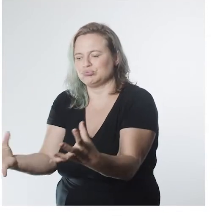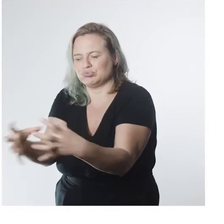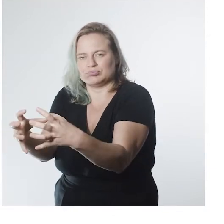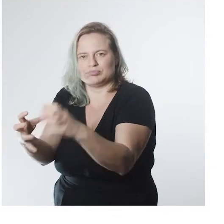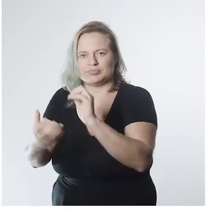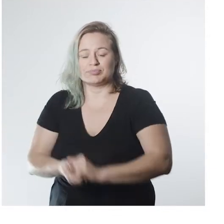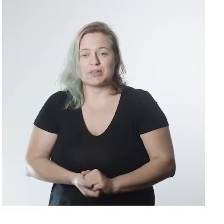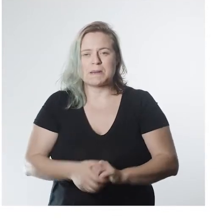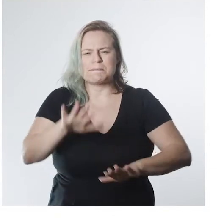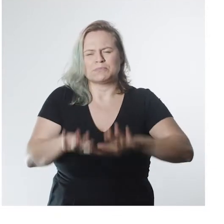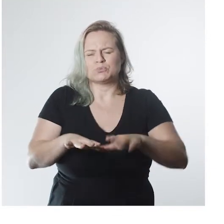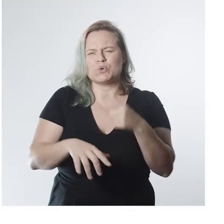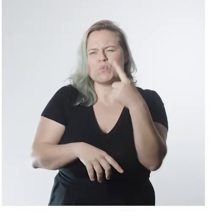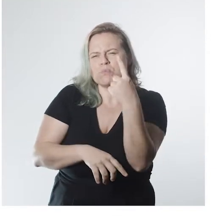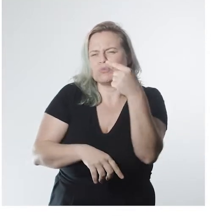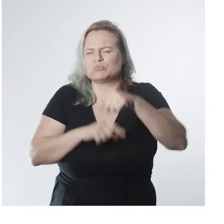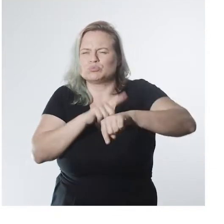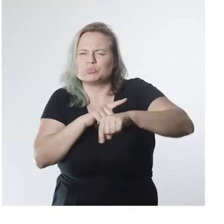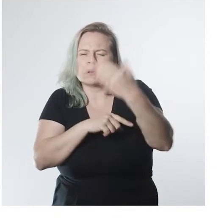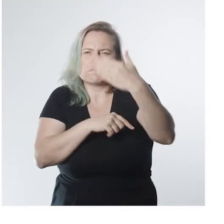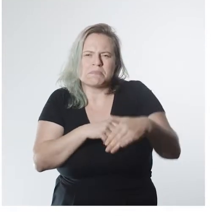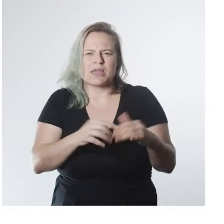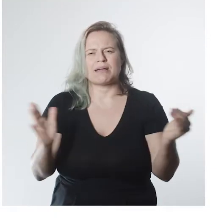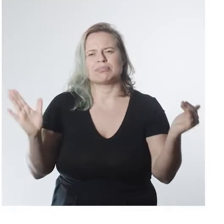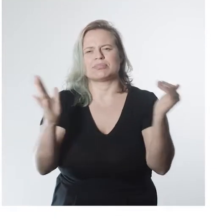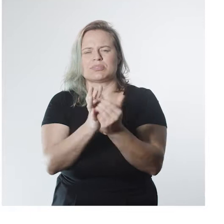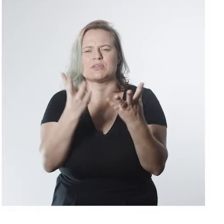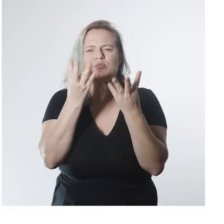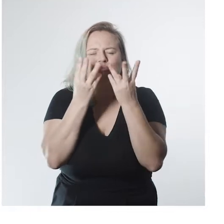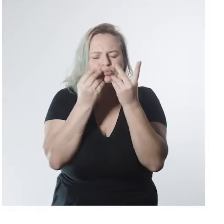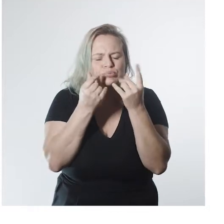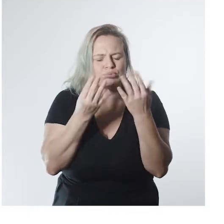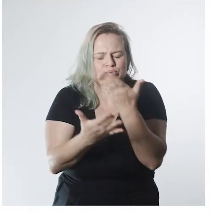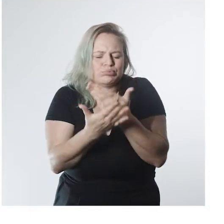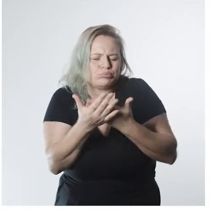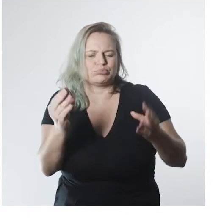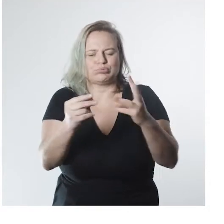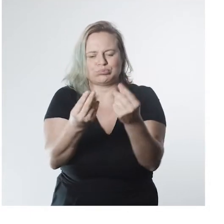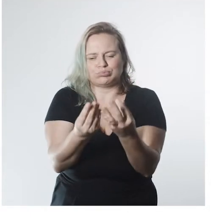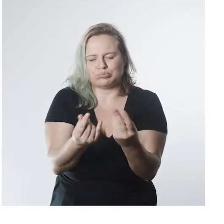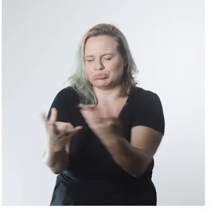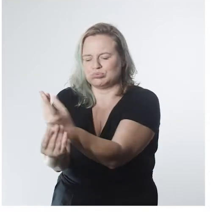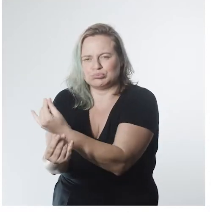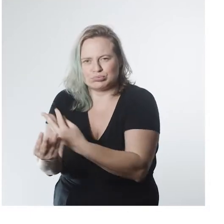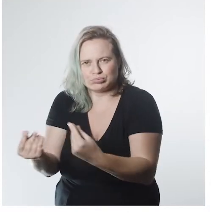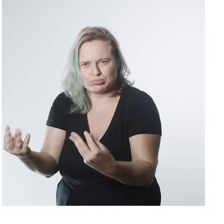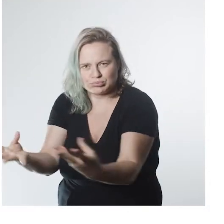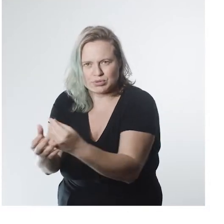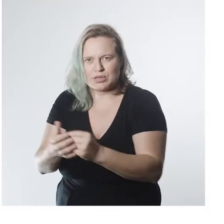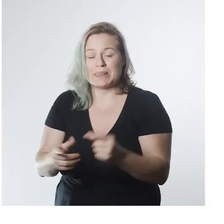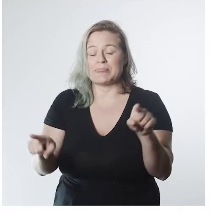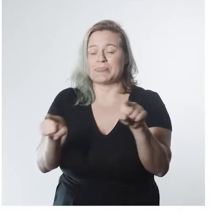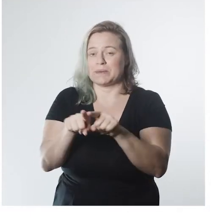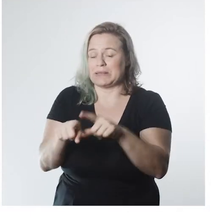torno de mais ou menos 1 hora e meia cozinhando para que solte, né, todo o sabor de dentro desses ossos ali que foram tostados, que tem bastante